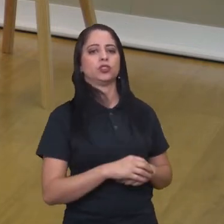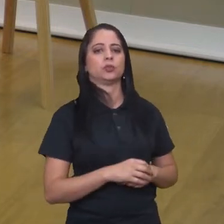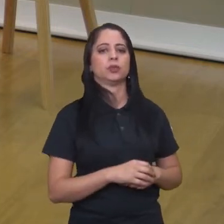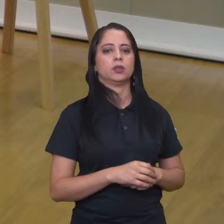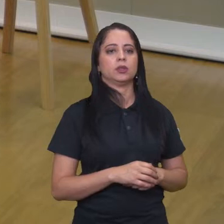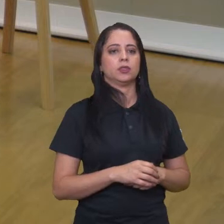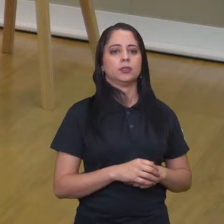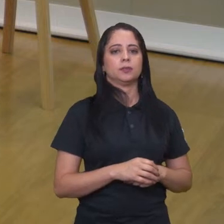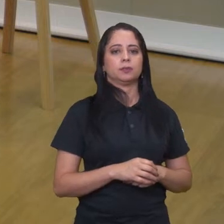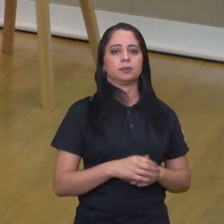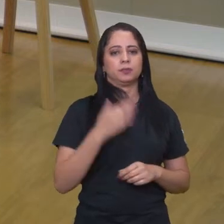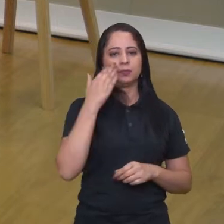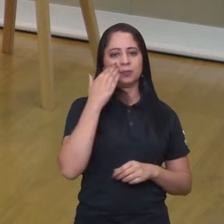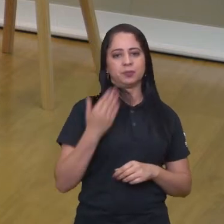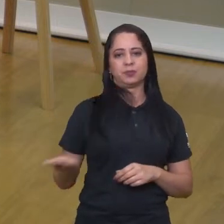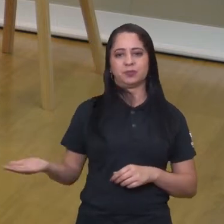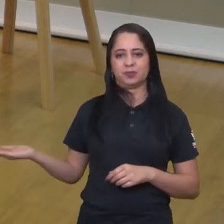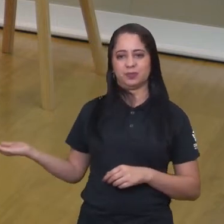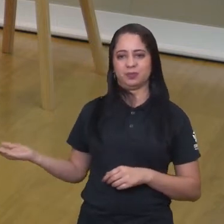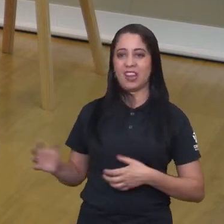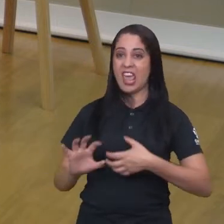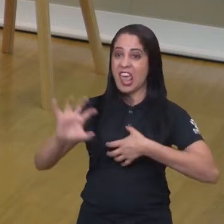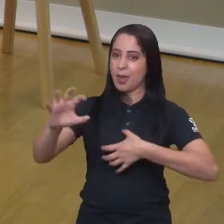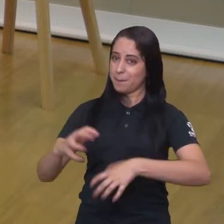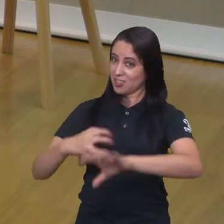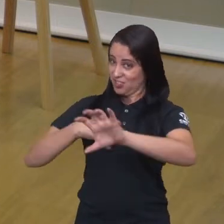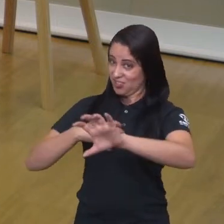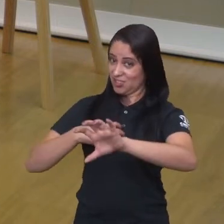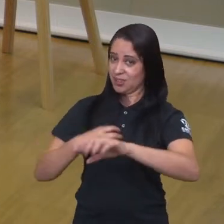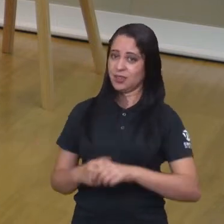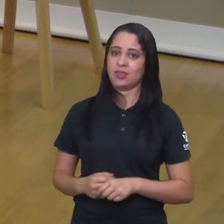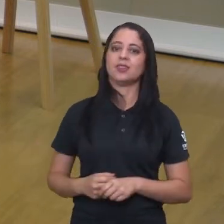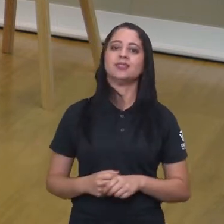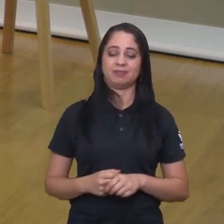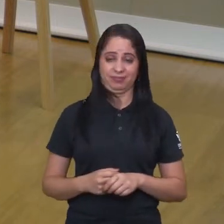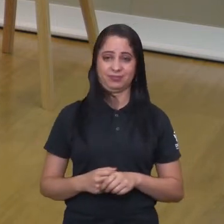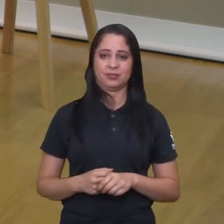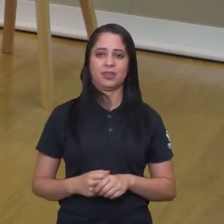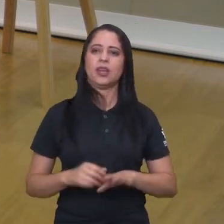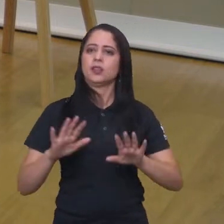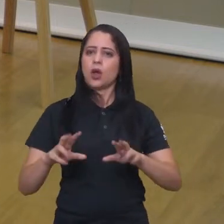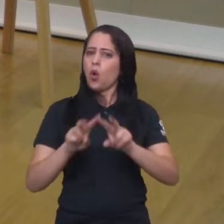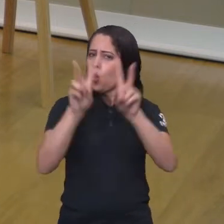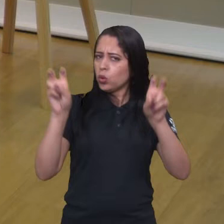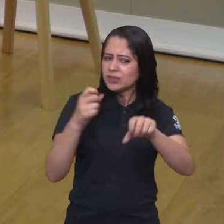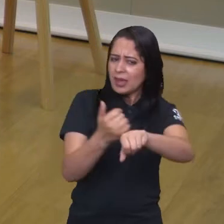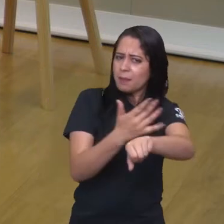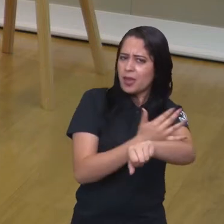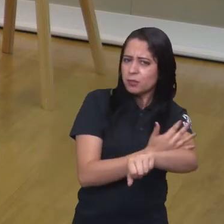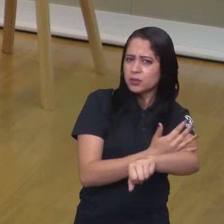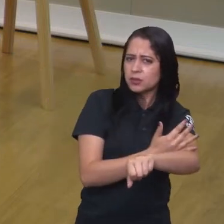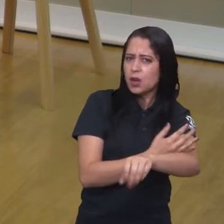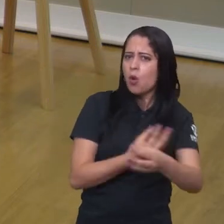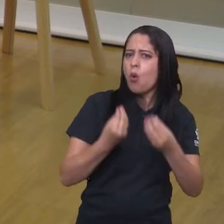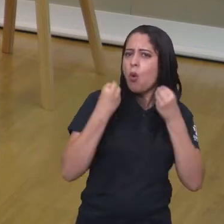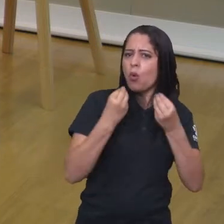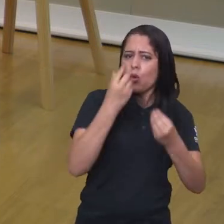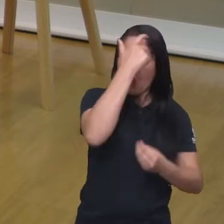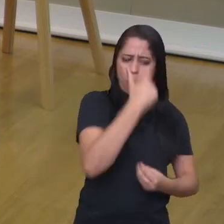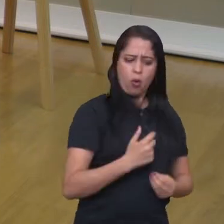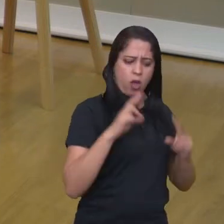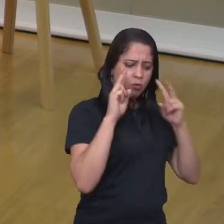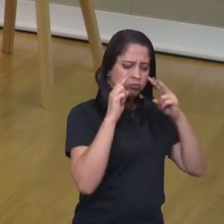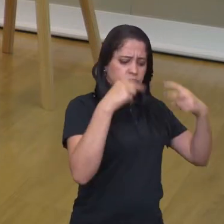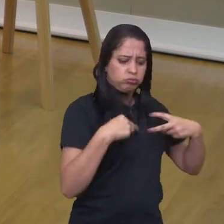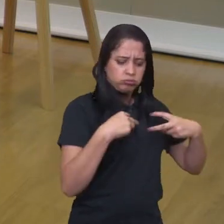uma é sequência da outra, né? Empatia. A gente não está falando de emoção? Sim. Como é que eu vou lidar com a minha emoção se eu não presto atenção no que o outro está